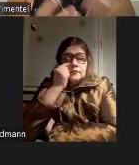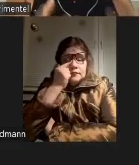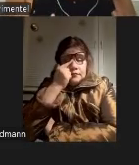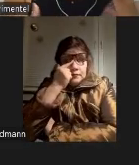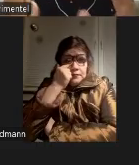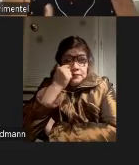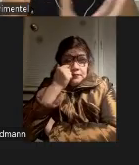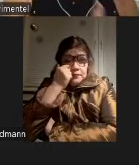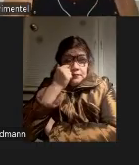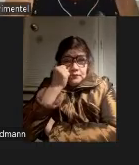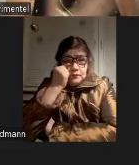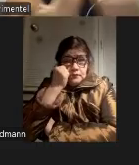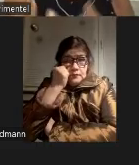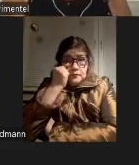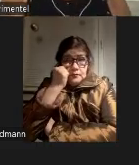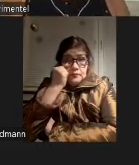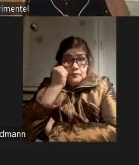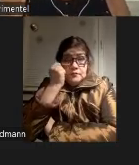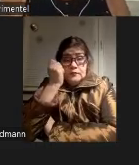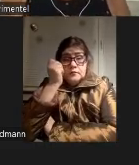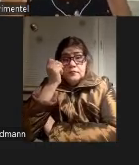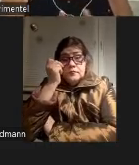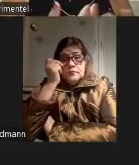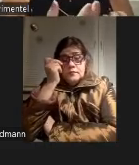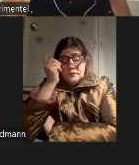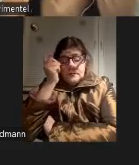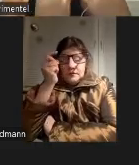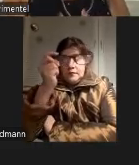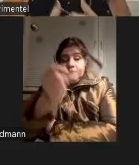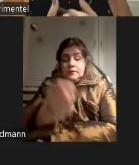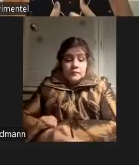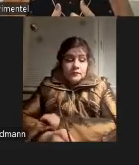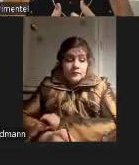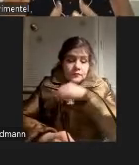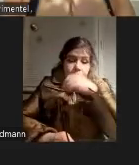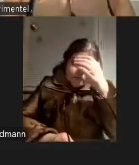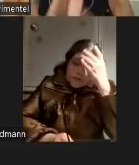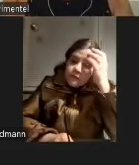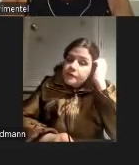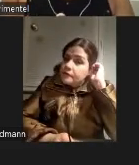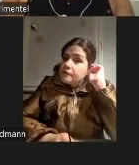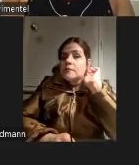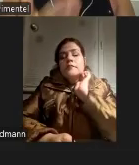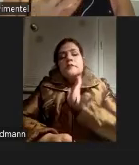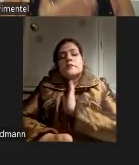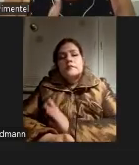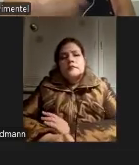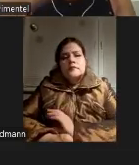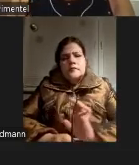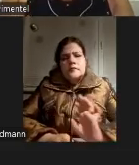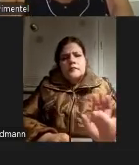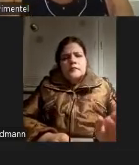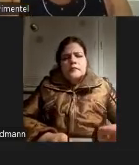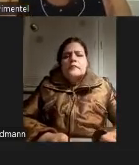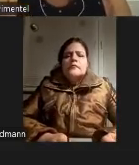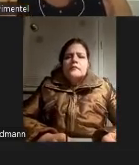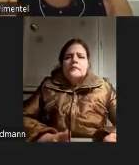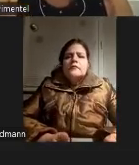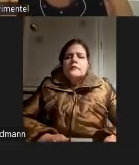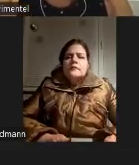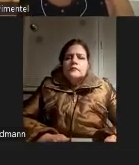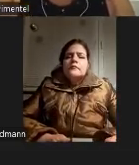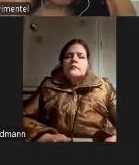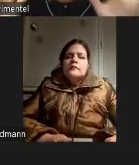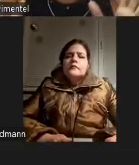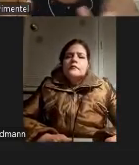você tratar preventivamente essa apneia, diminui a chance de desenvolver o processo de